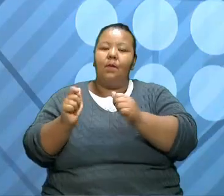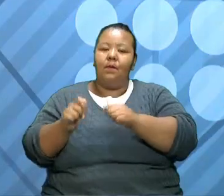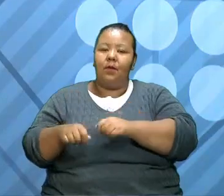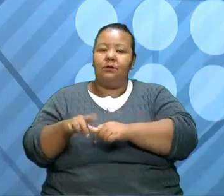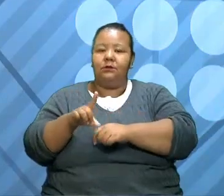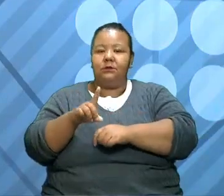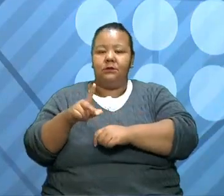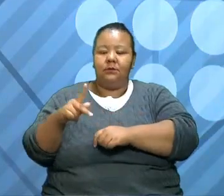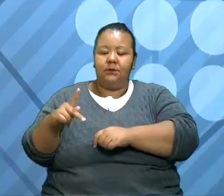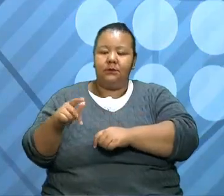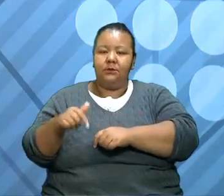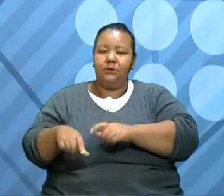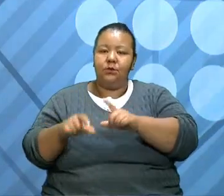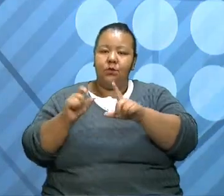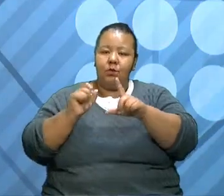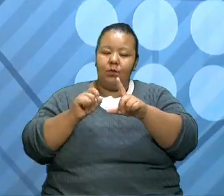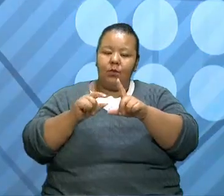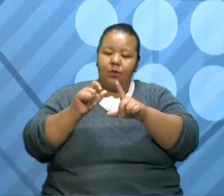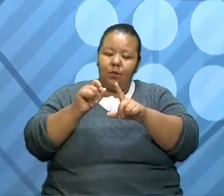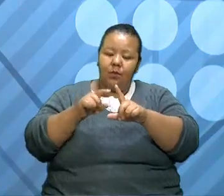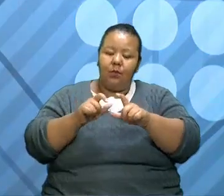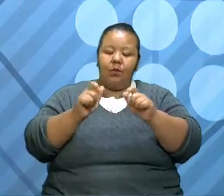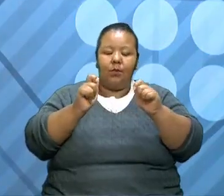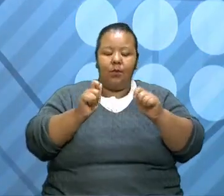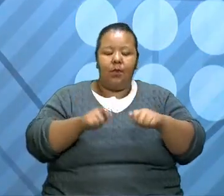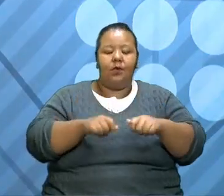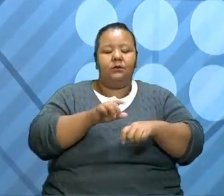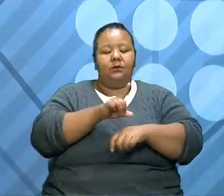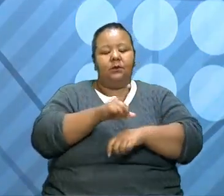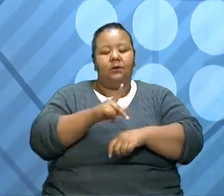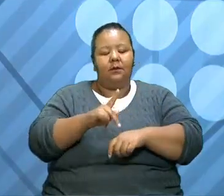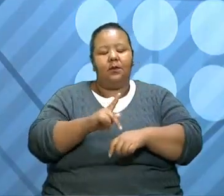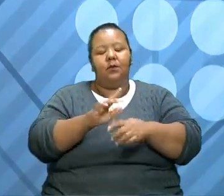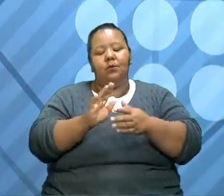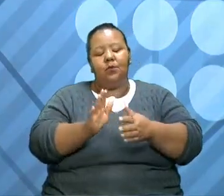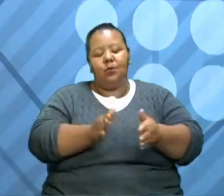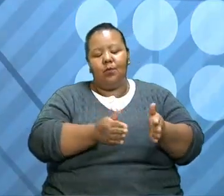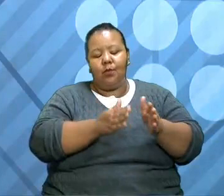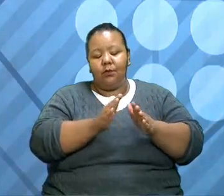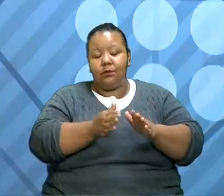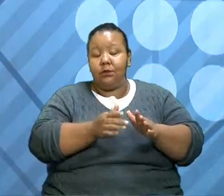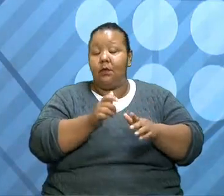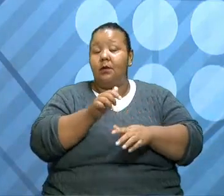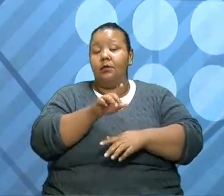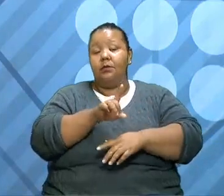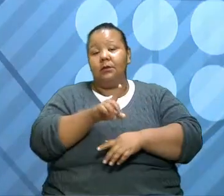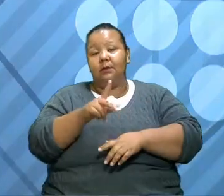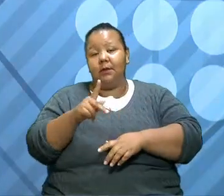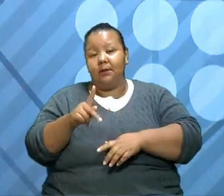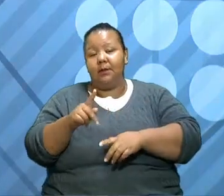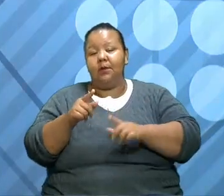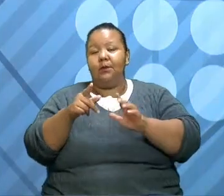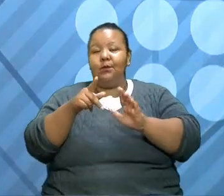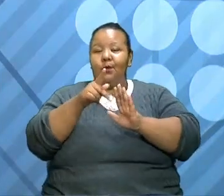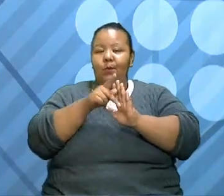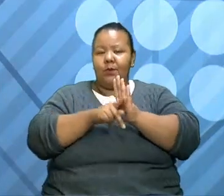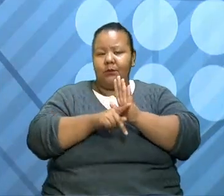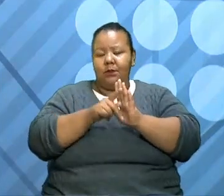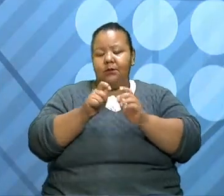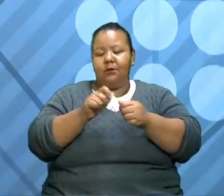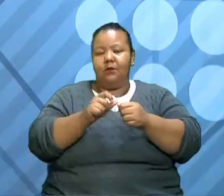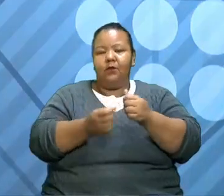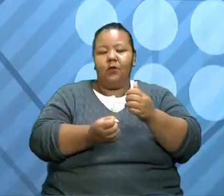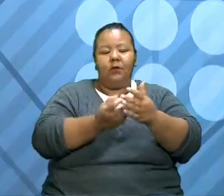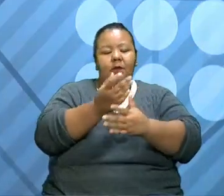departamento logístico, eu posso ter o departamento de produção, departamento de projetos, e eu vou criando departamentos. Então, vamos